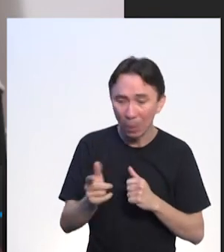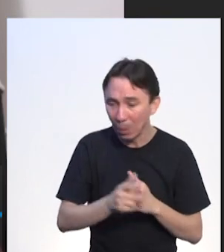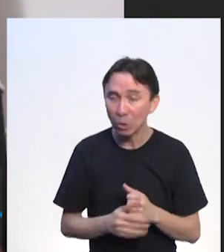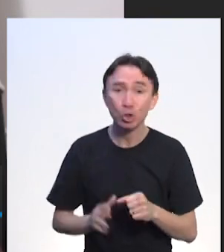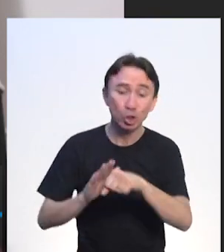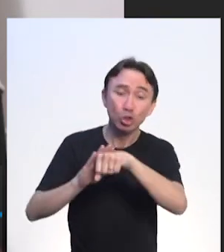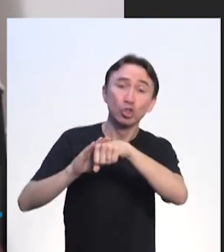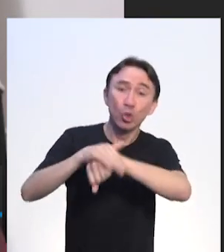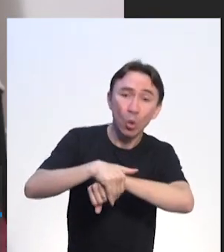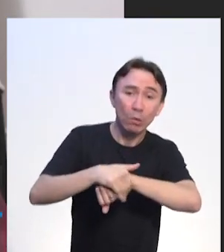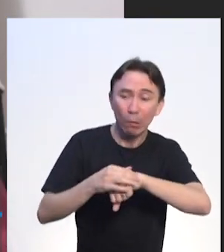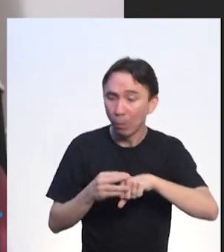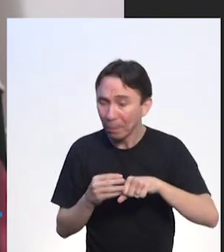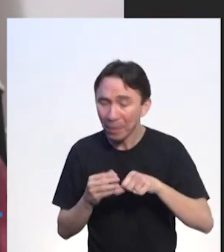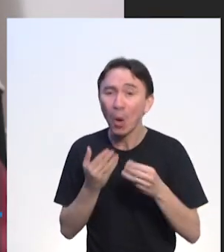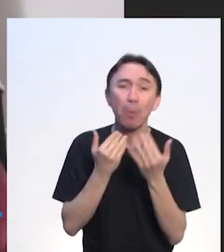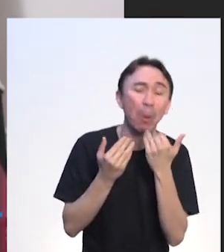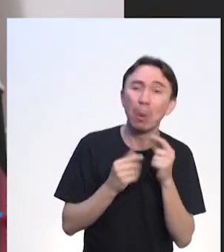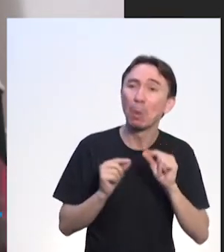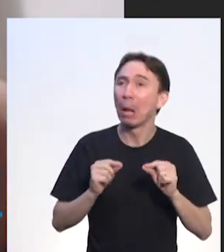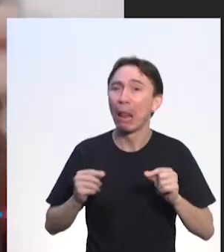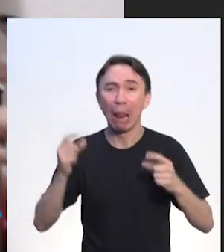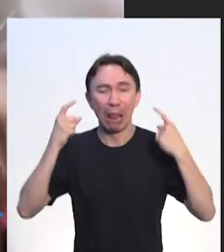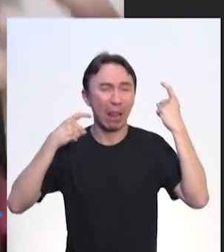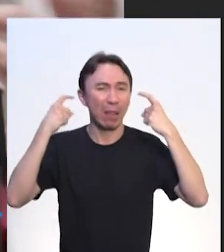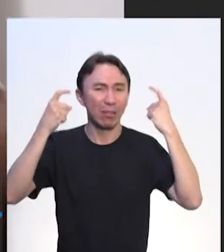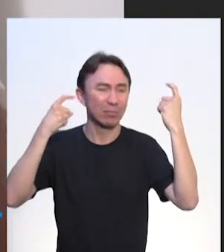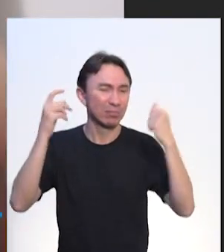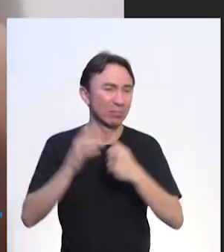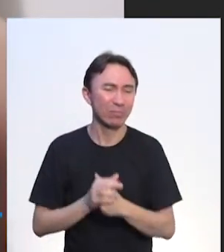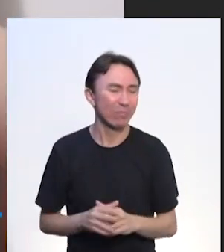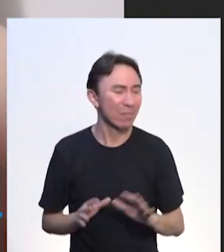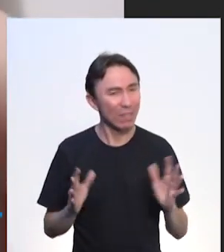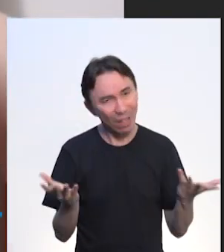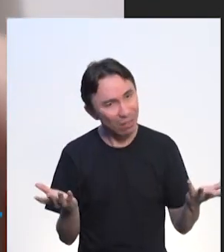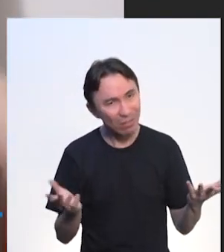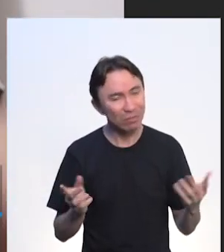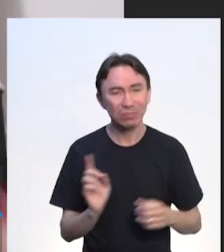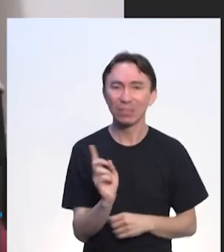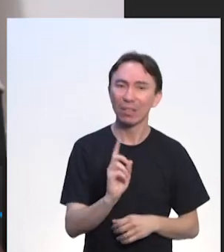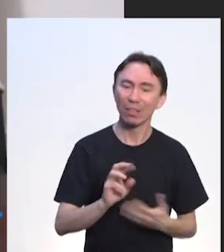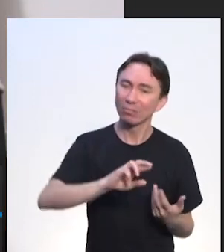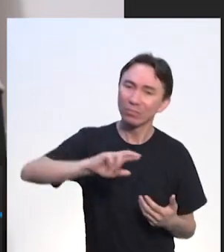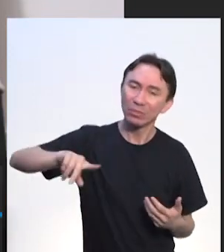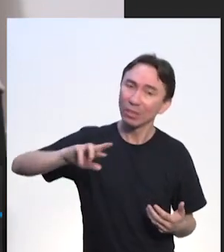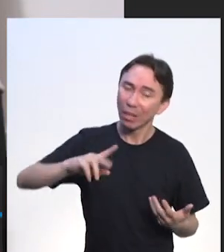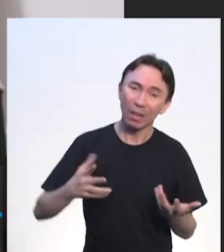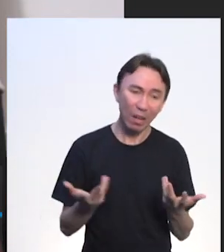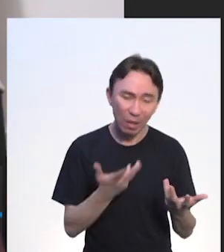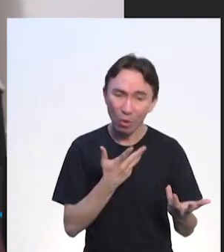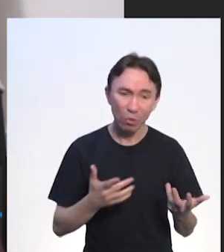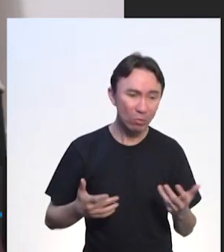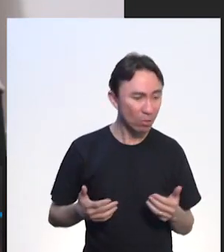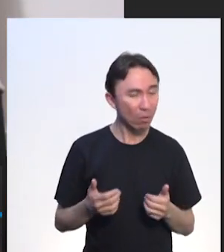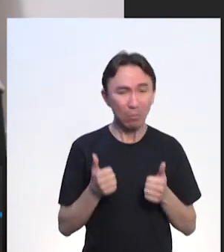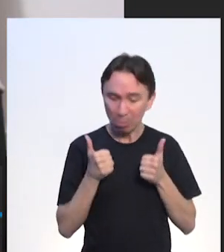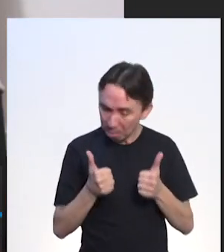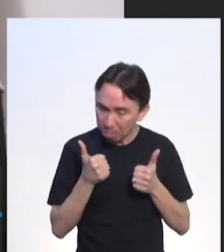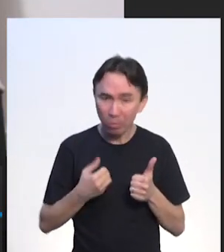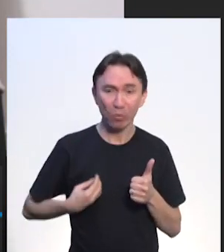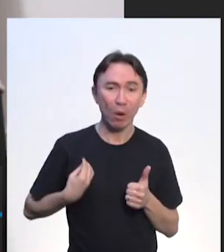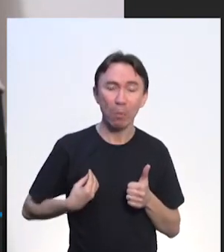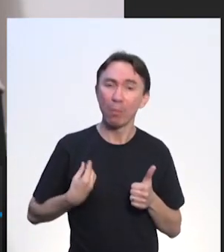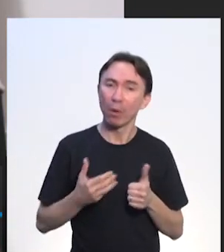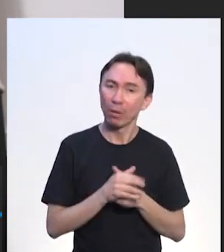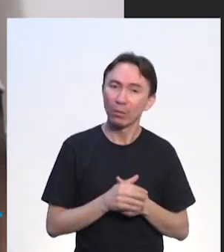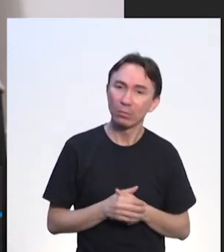refeição. Então, é esse nível de dignidade que, no caso da gente viver numa sociedade que gira em torno